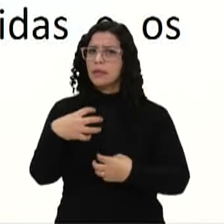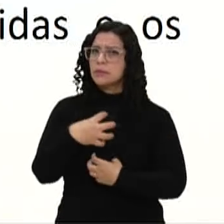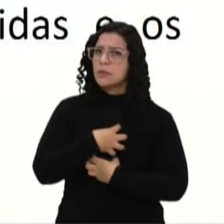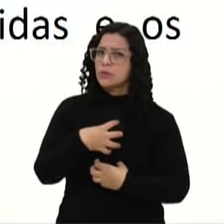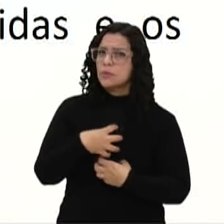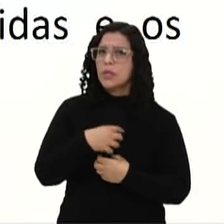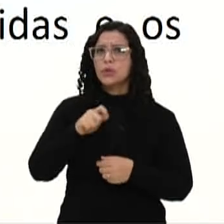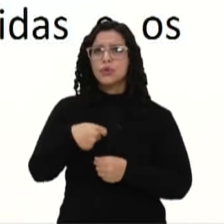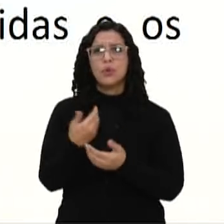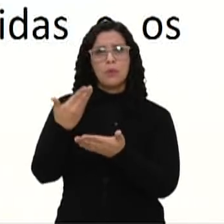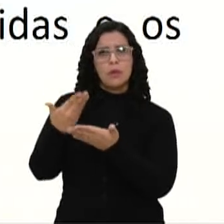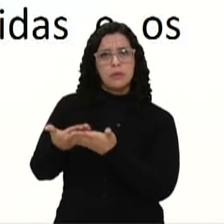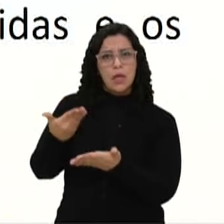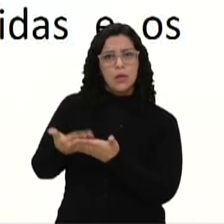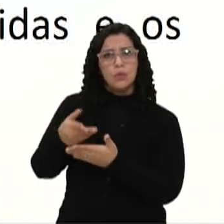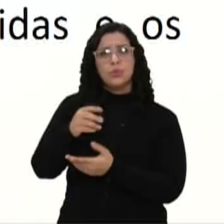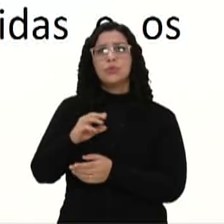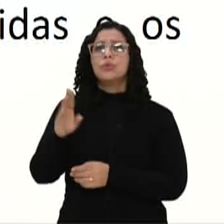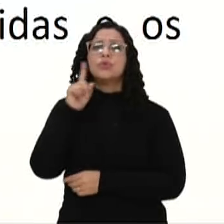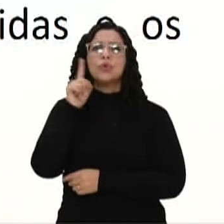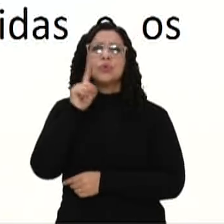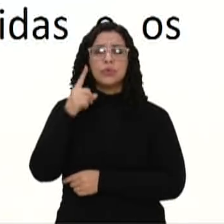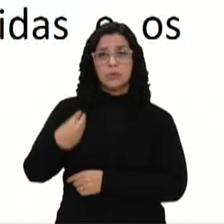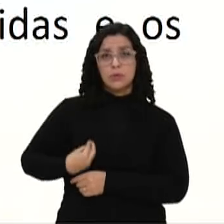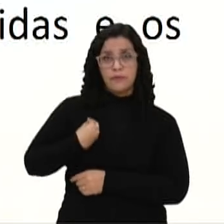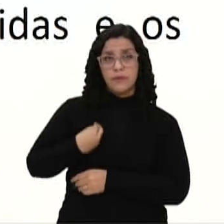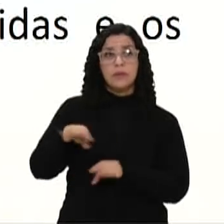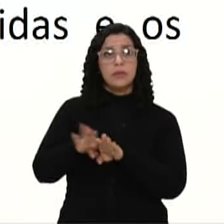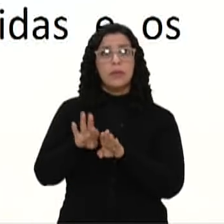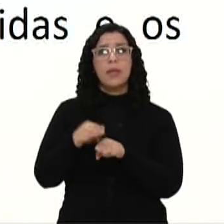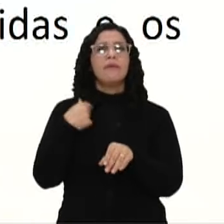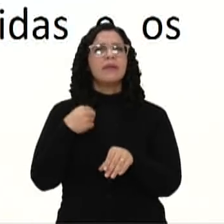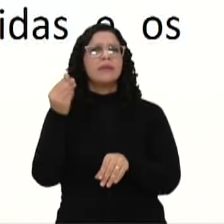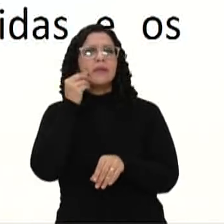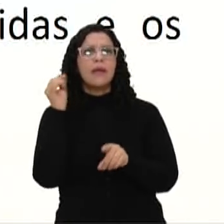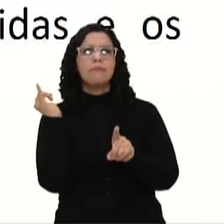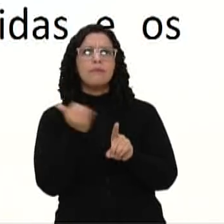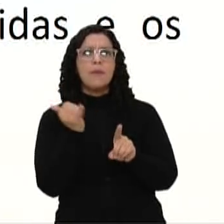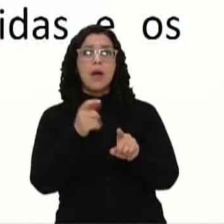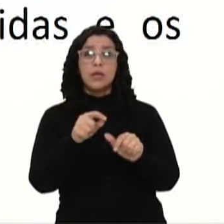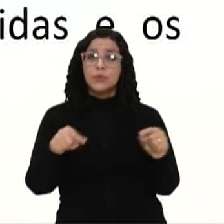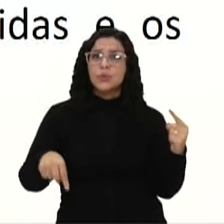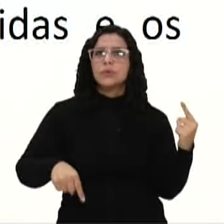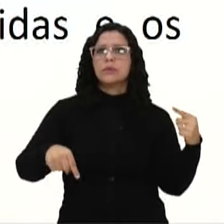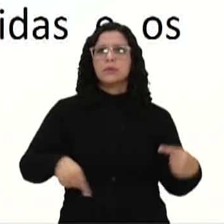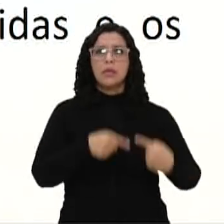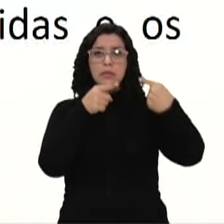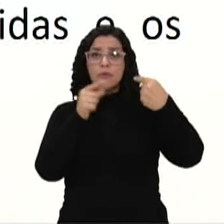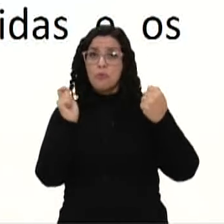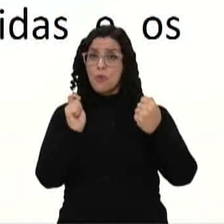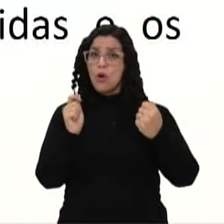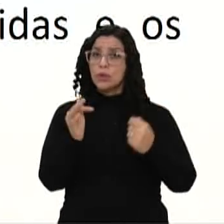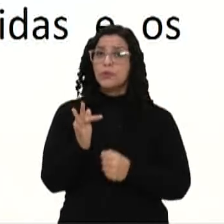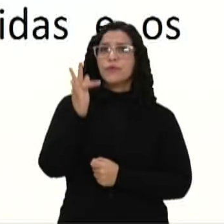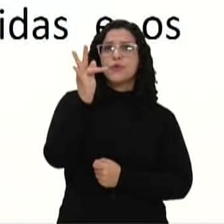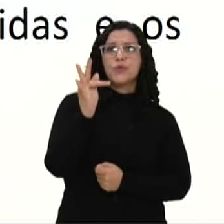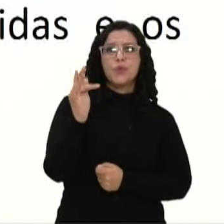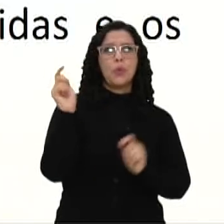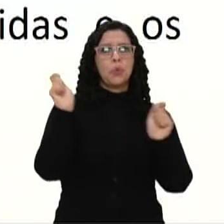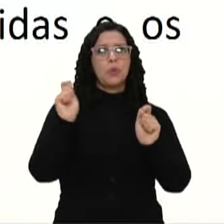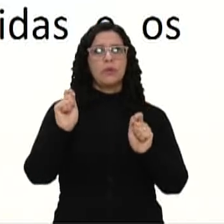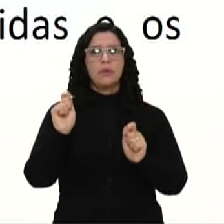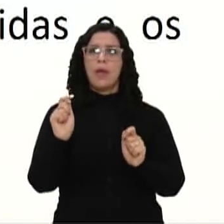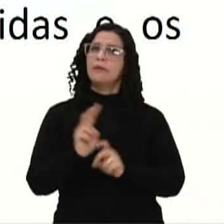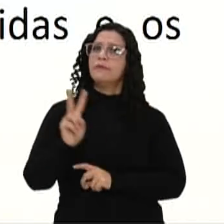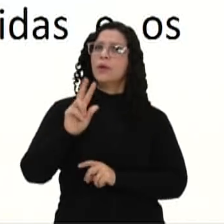sentimentos dos estudantes em seu cotidiano. Procura convencê-los que os desafios podem levar a momentos compensadores